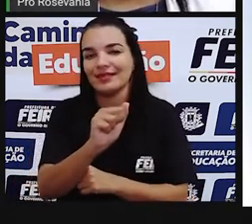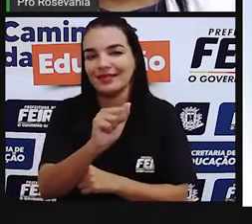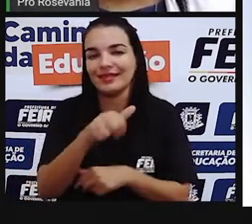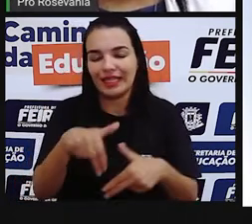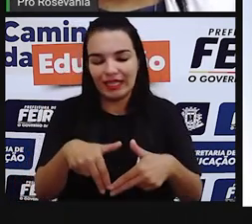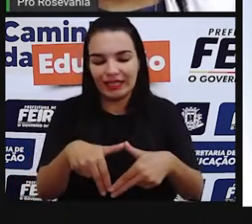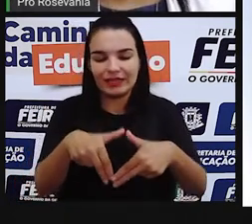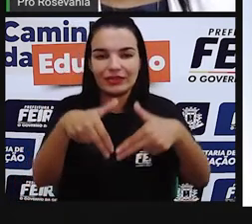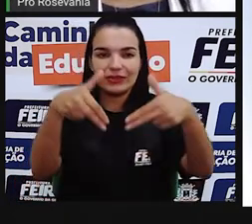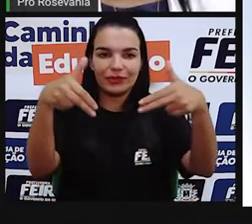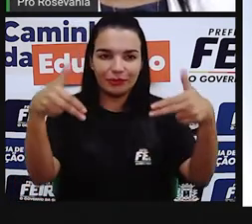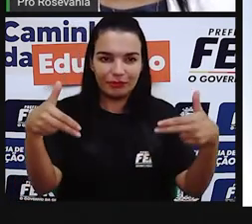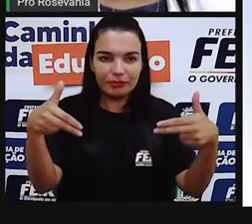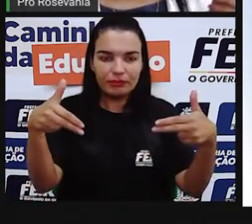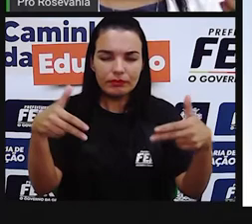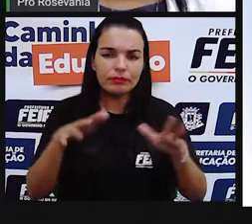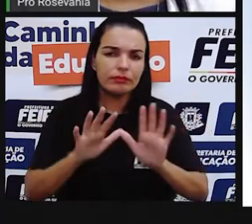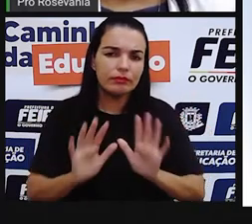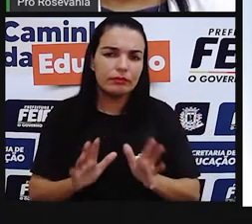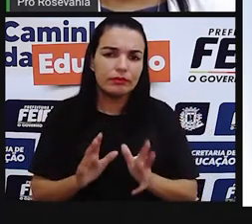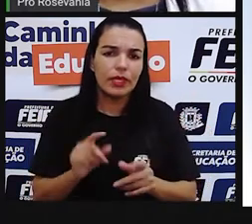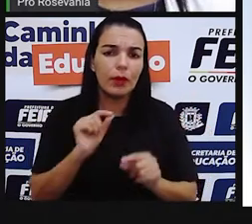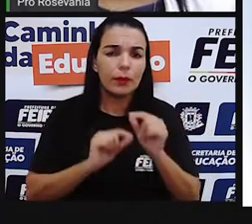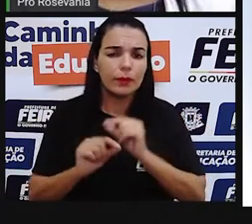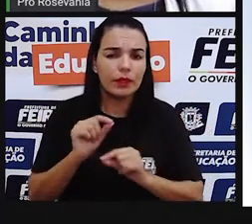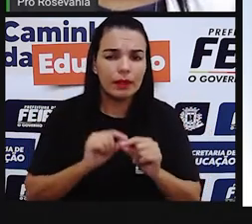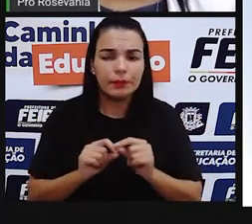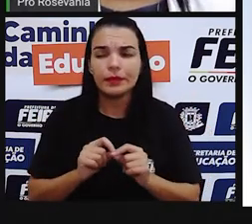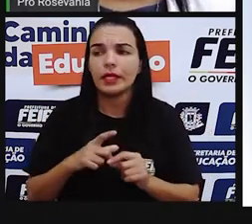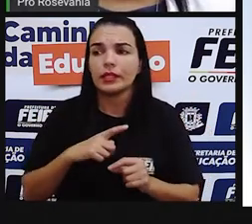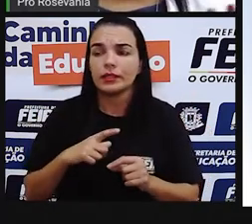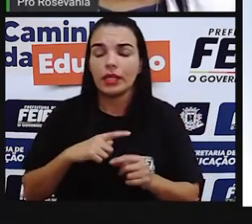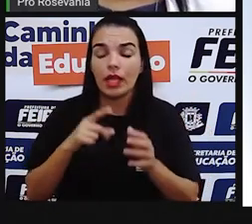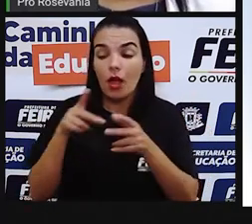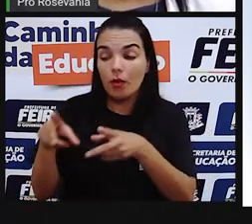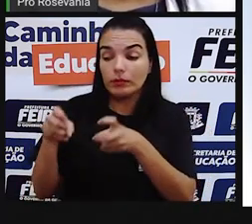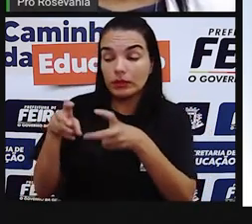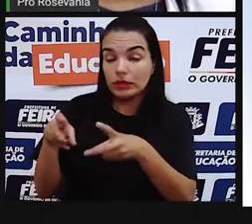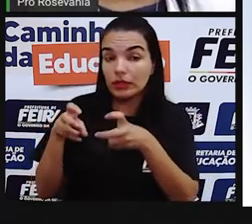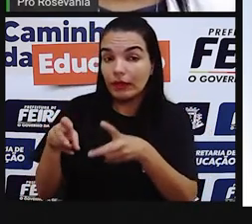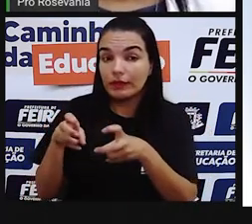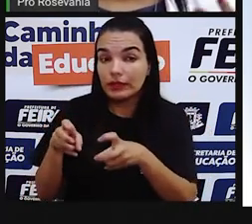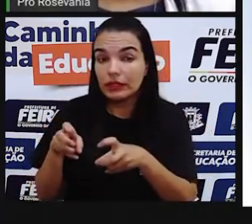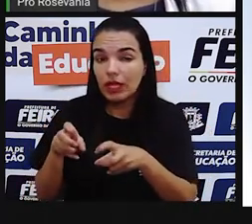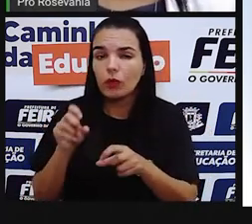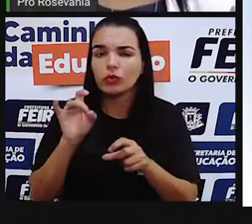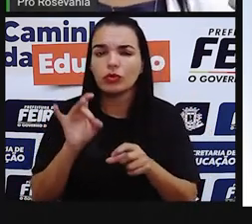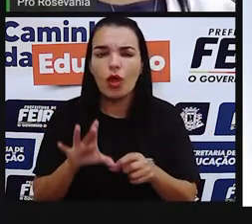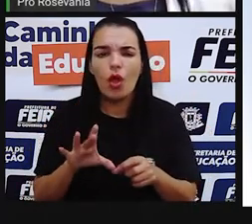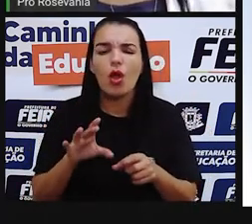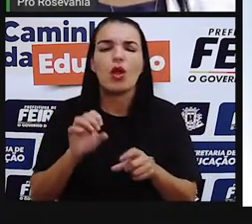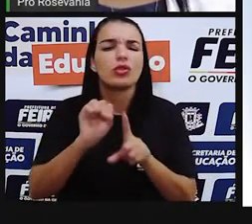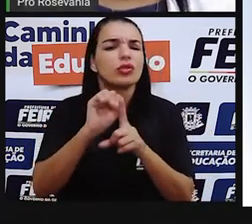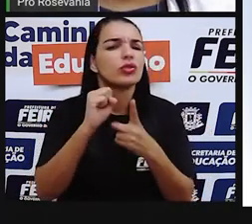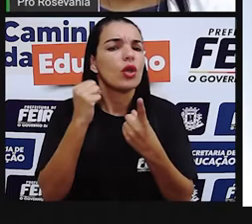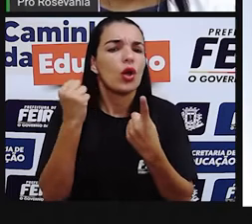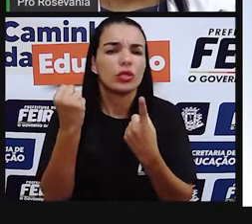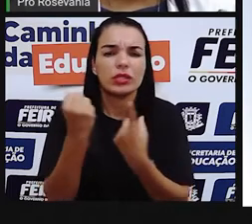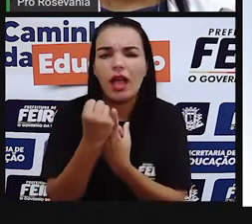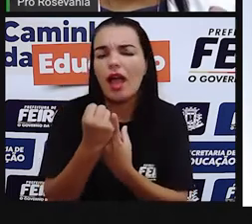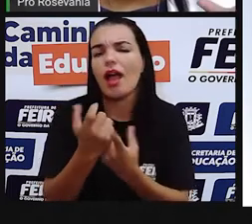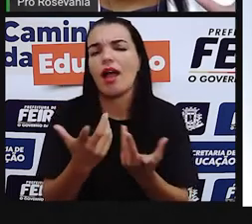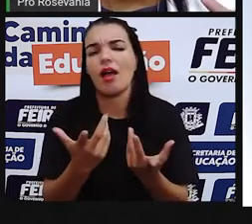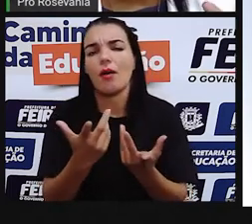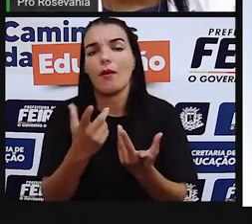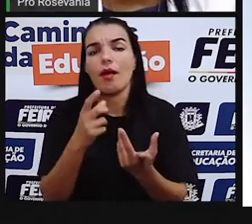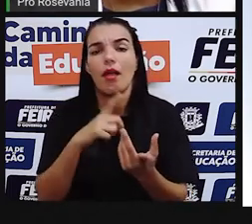chama a atenção de questões sociais, por exemplo, os costumes, a língua, a religião, ele leva em